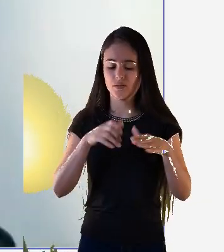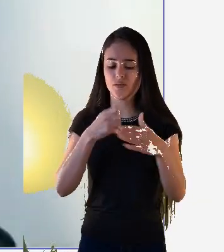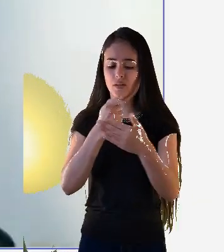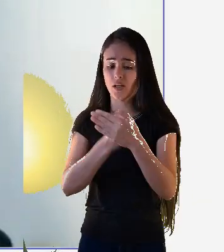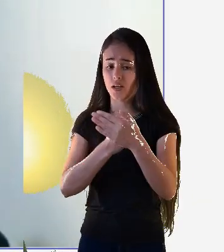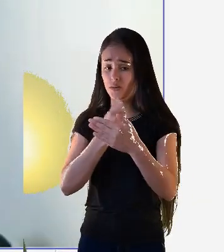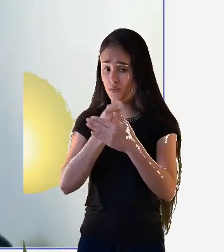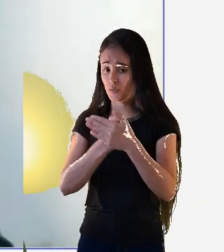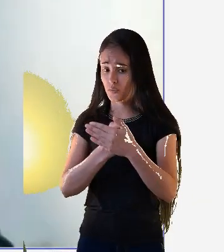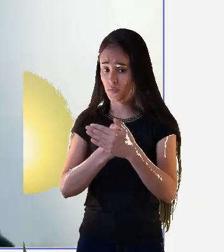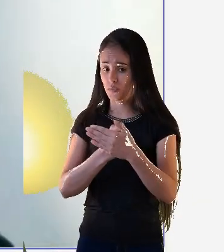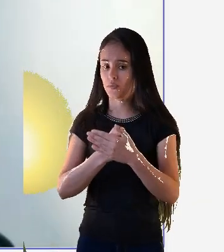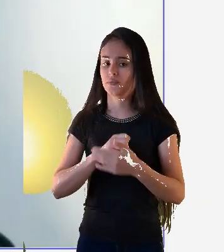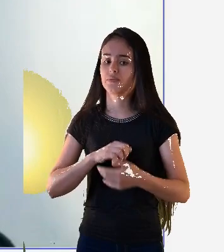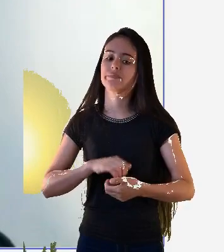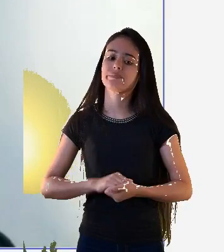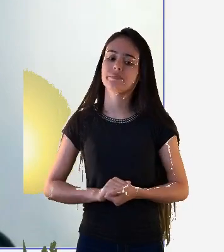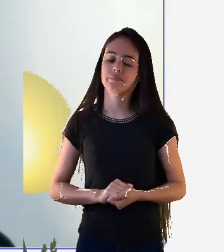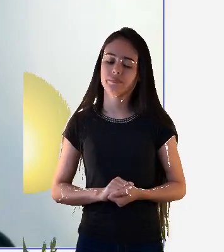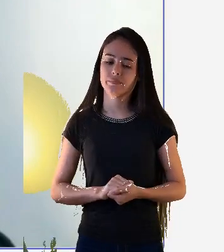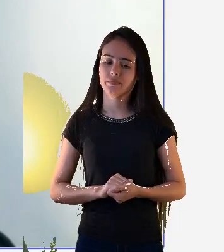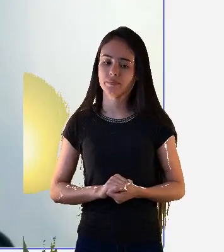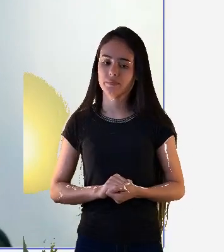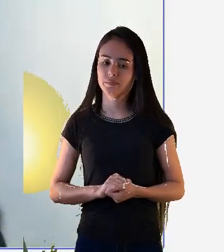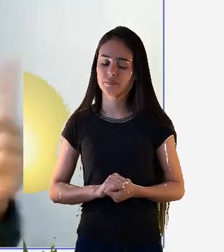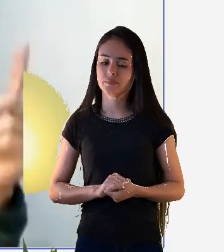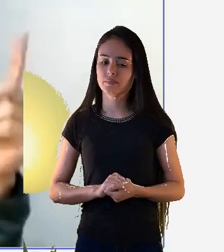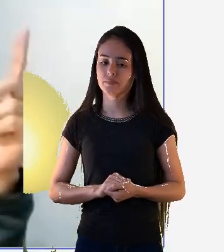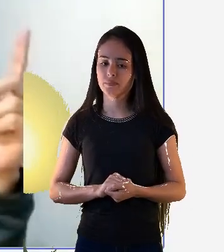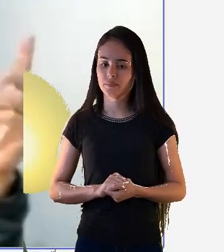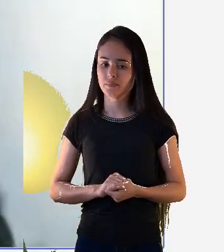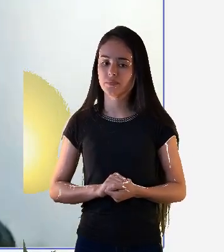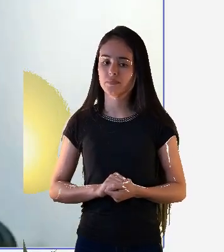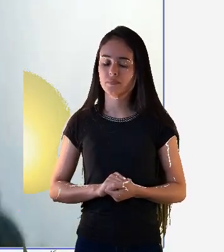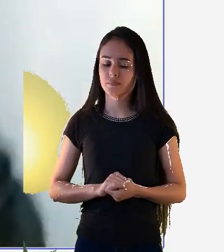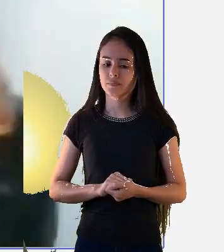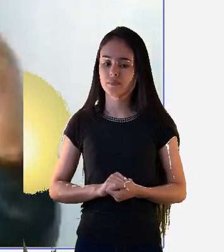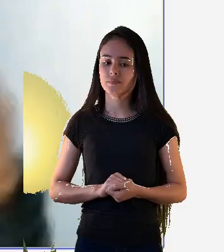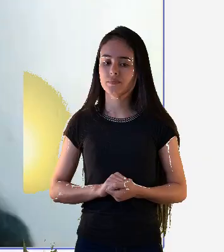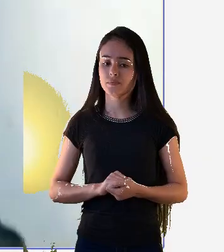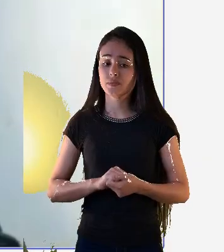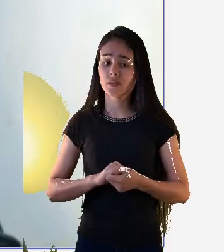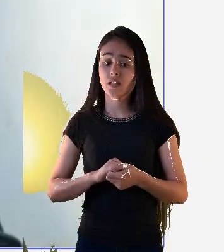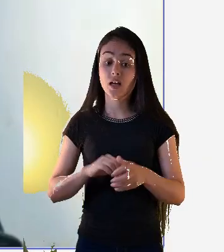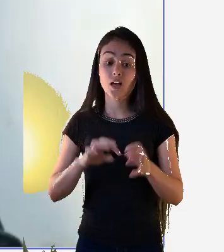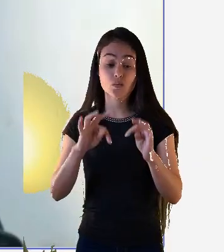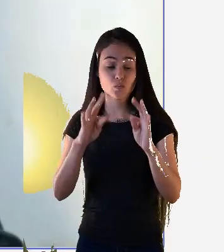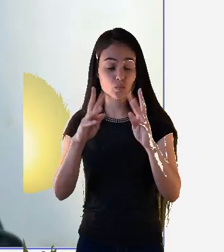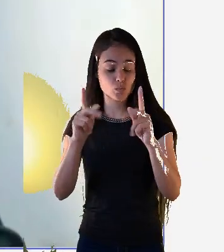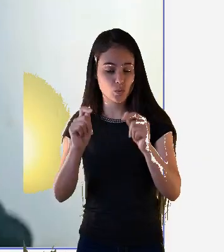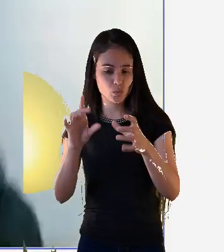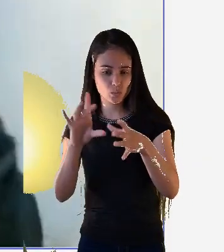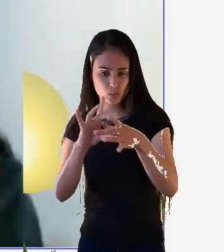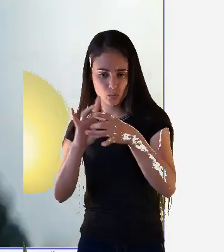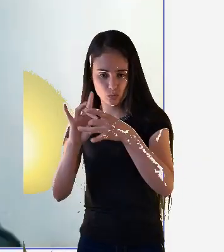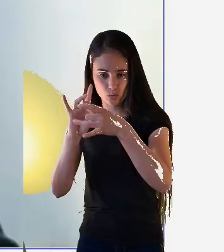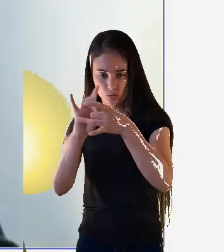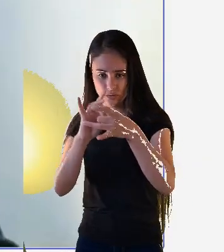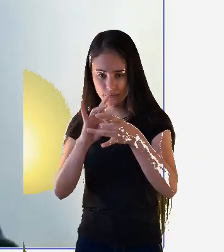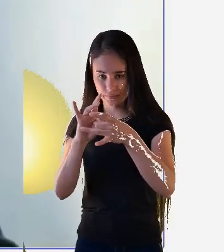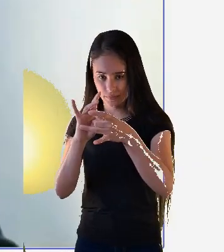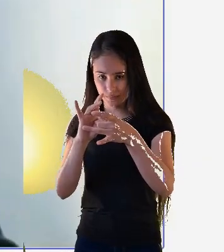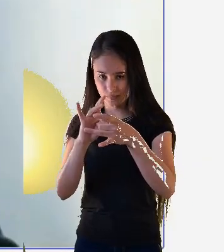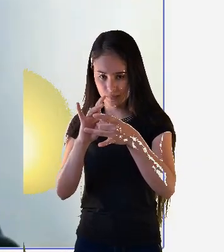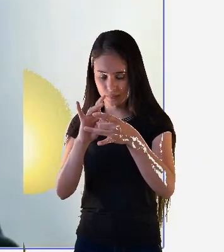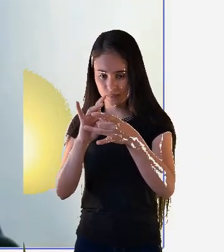massiva e obstinada dos negros brasileiros, que vem sendo anunciada nessas todas as